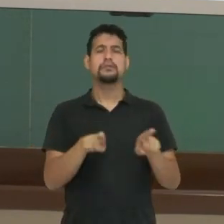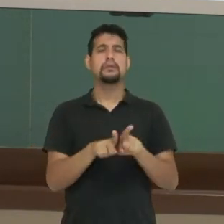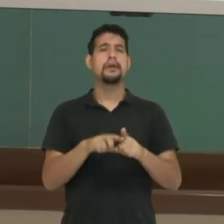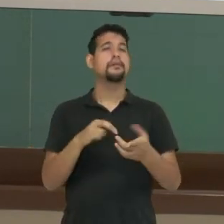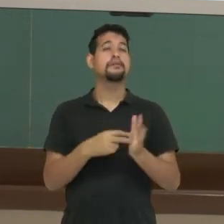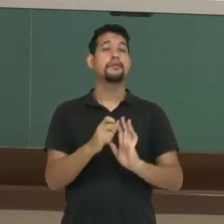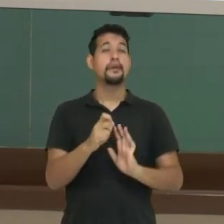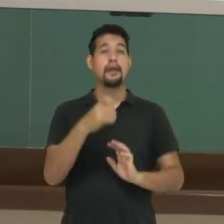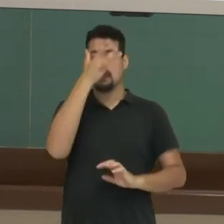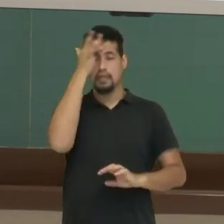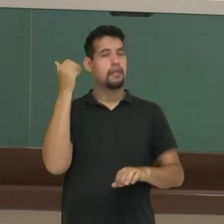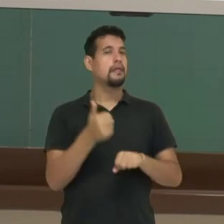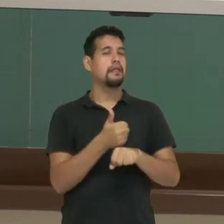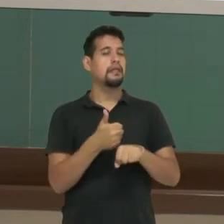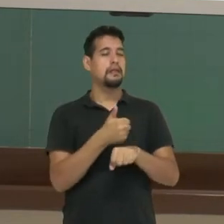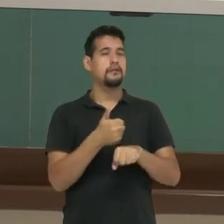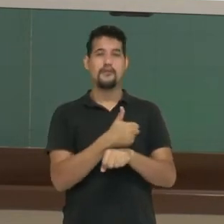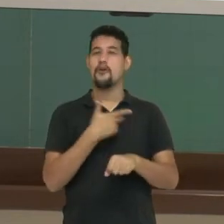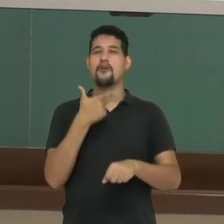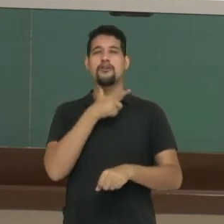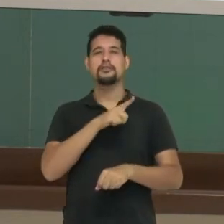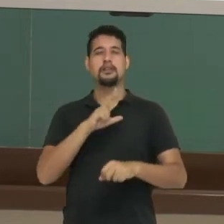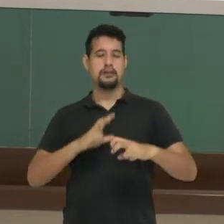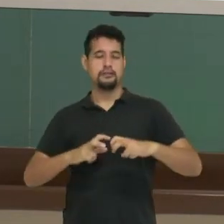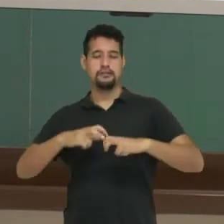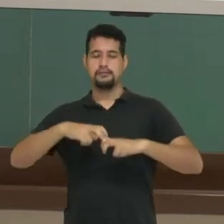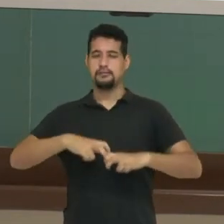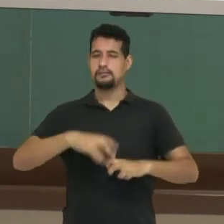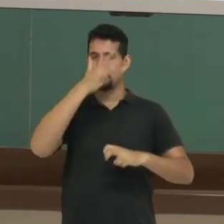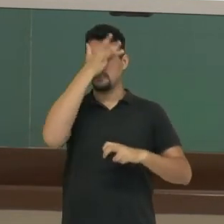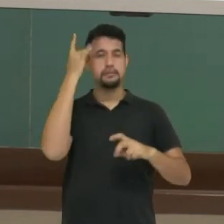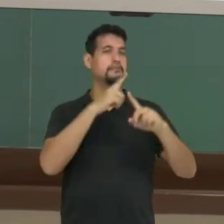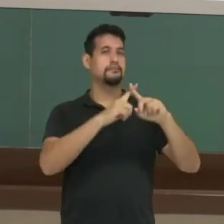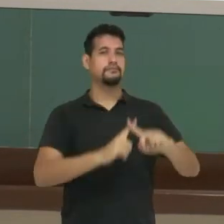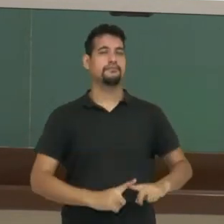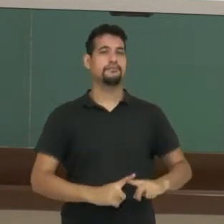o atleta consegue então dominar o seu adversário.